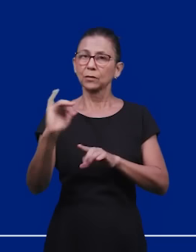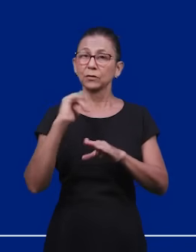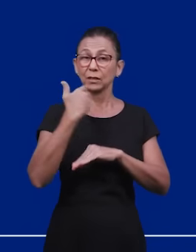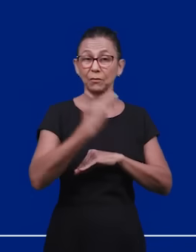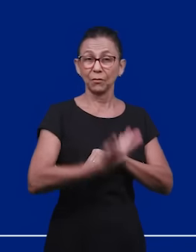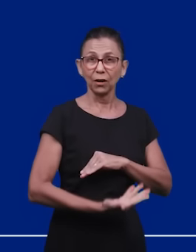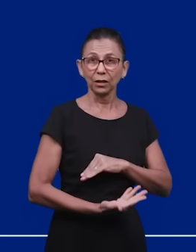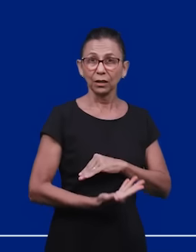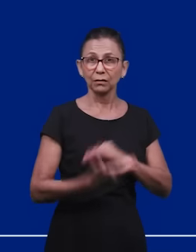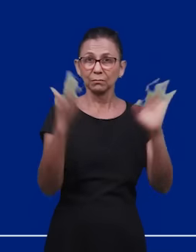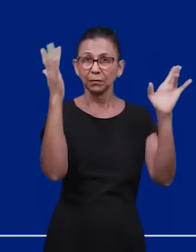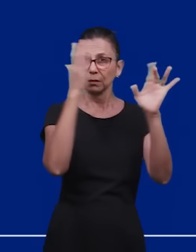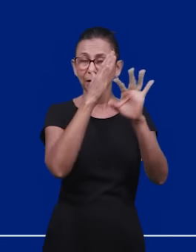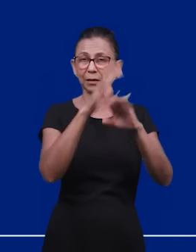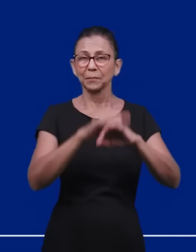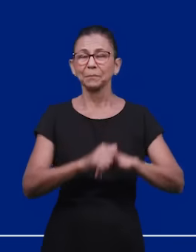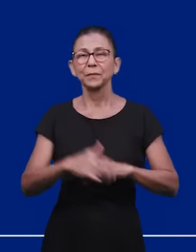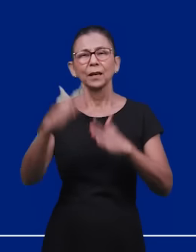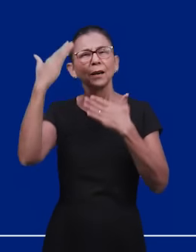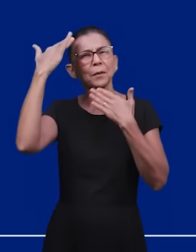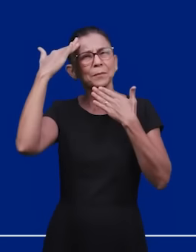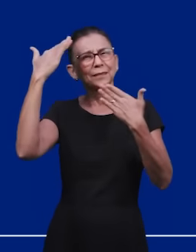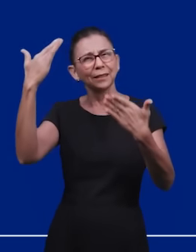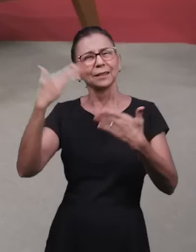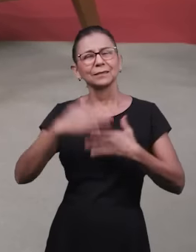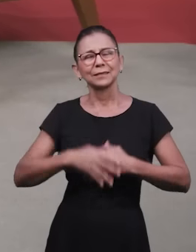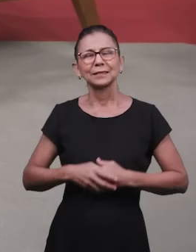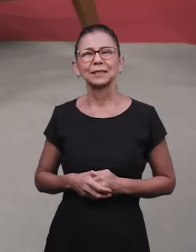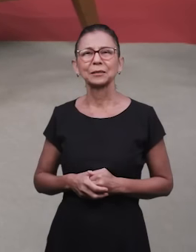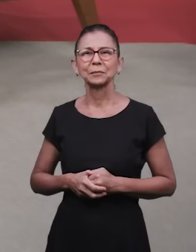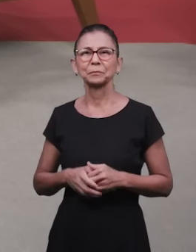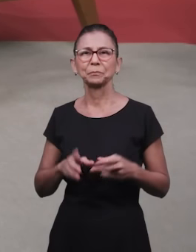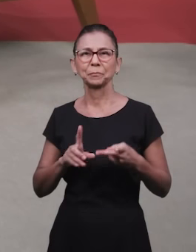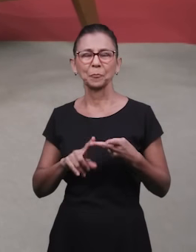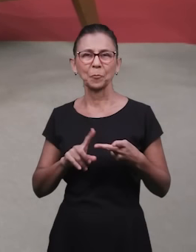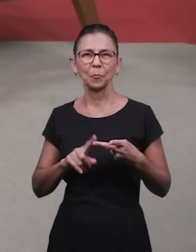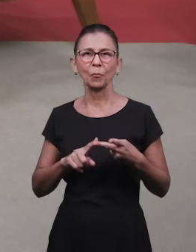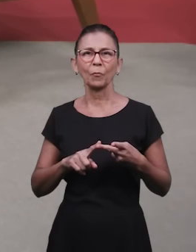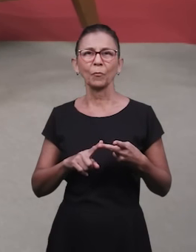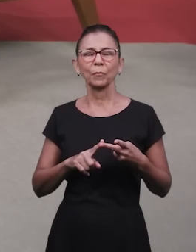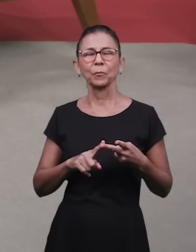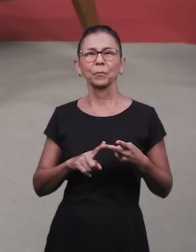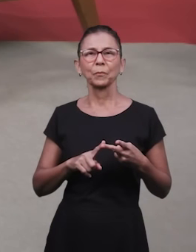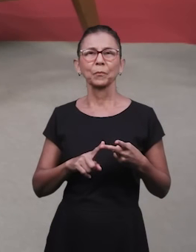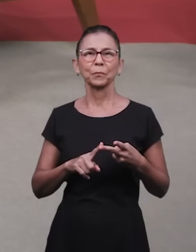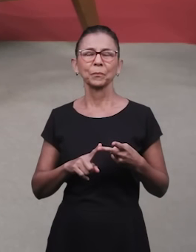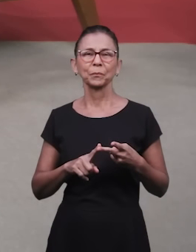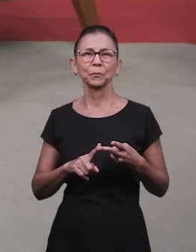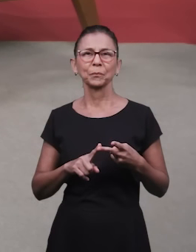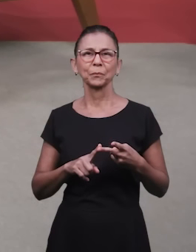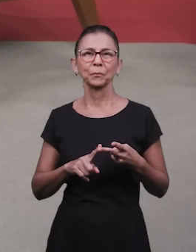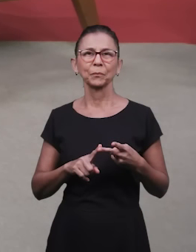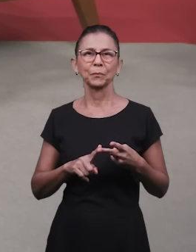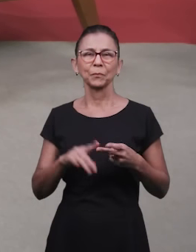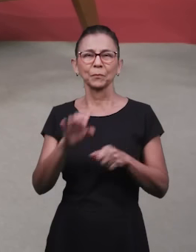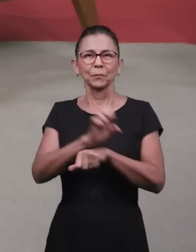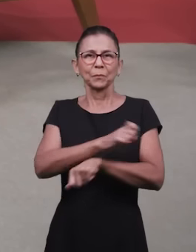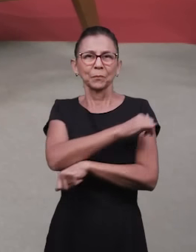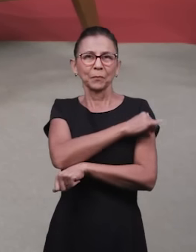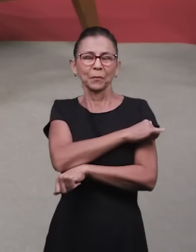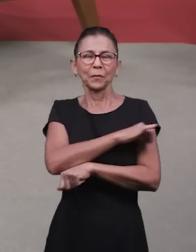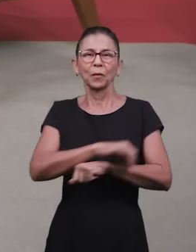né, pelo seu comentário. É exatamente isso que nós abordamos aqui. Tivemos também uma participação de São João do Meriti, no